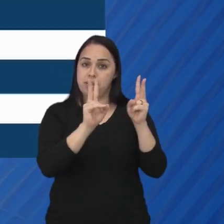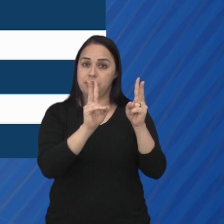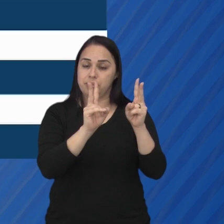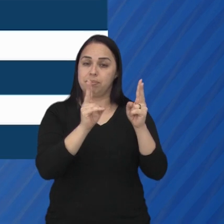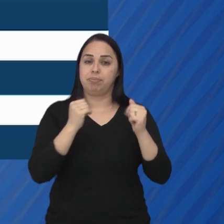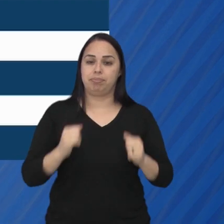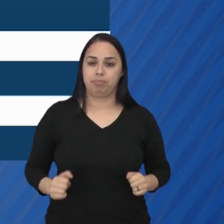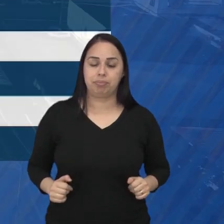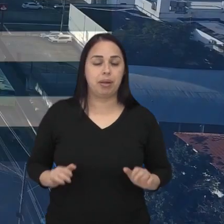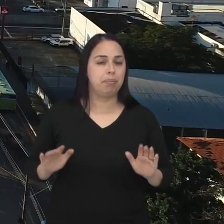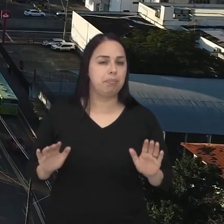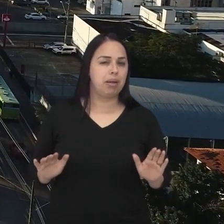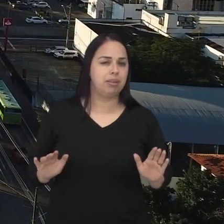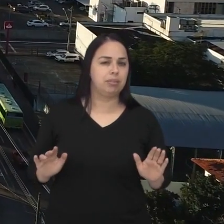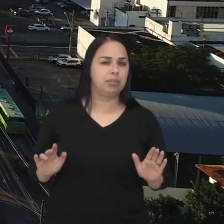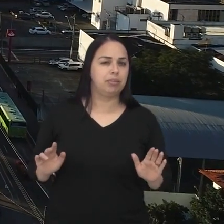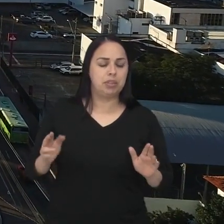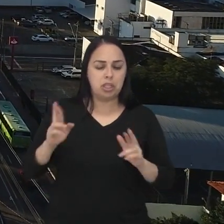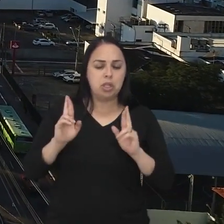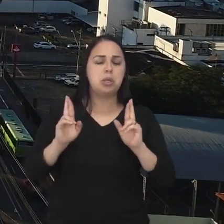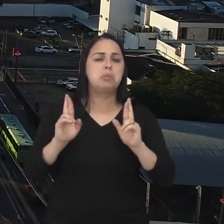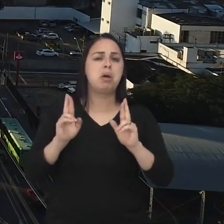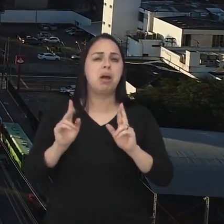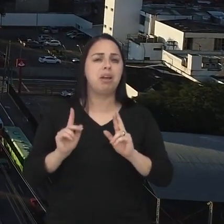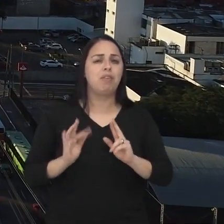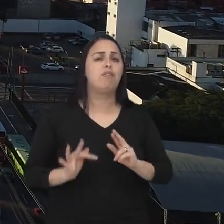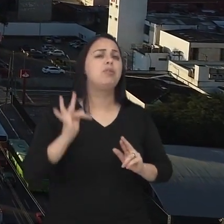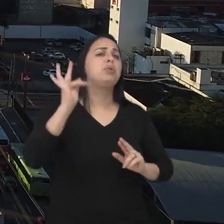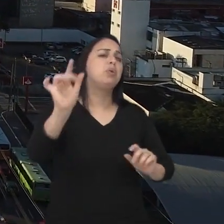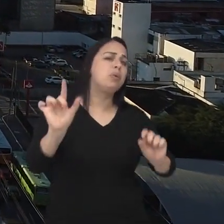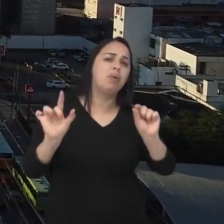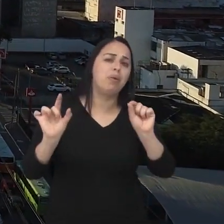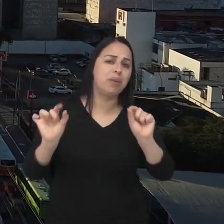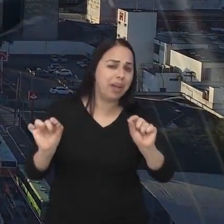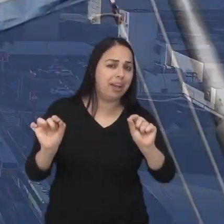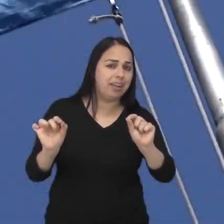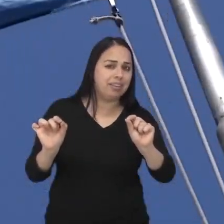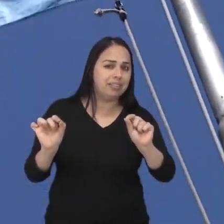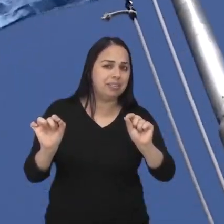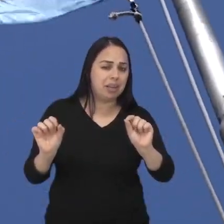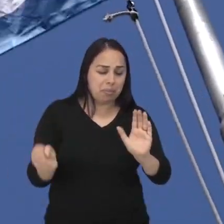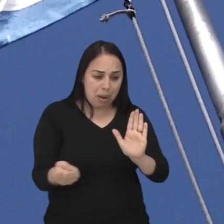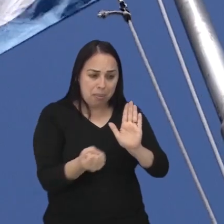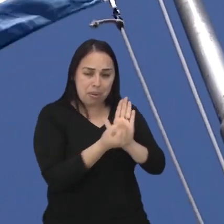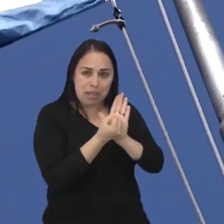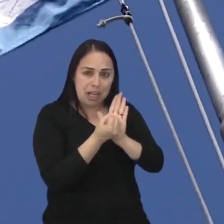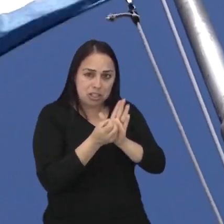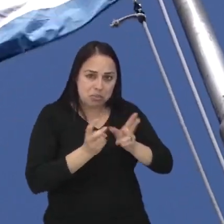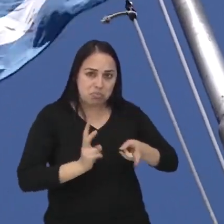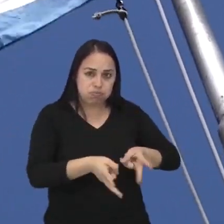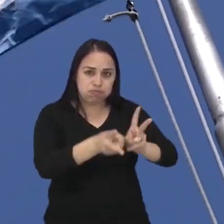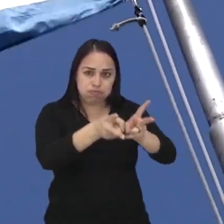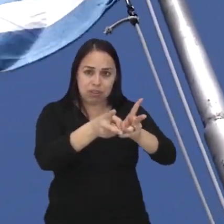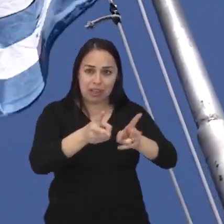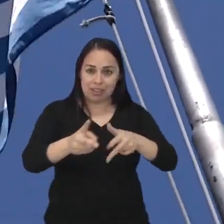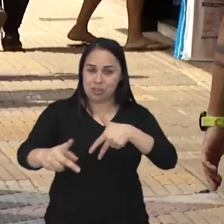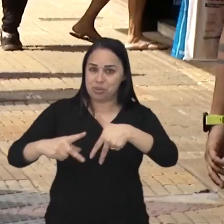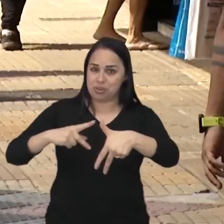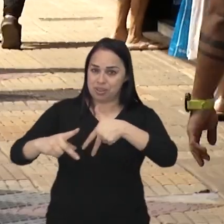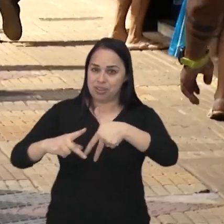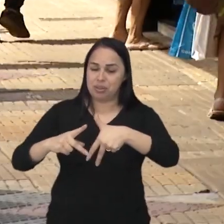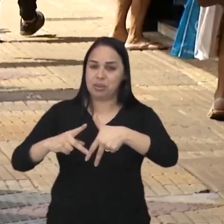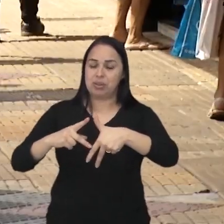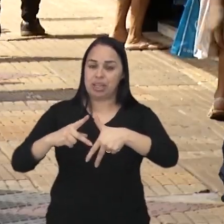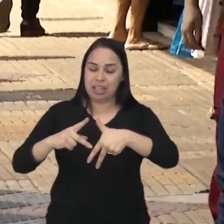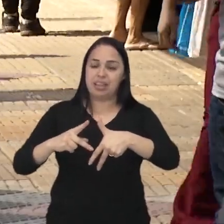aqui através do tempo. Mas o que podemos esperar do futuro? Que essa identidade com a cidade permaneça e o joseense